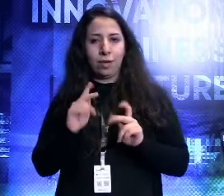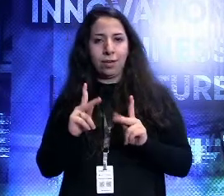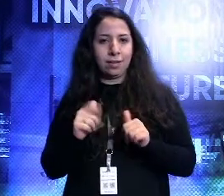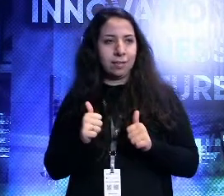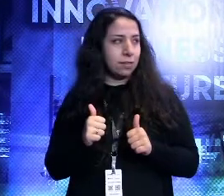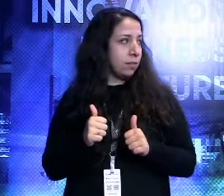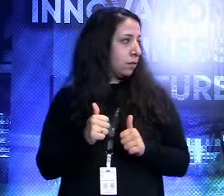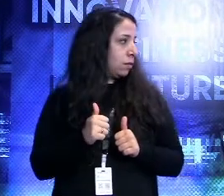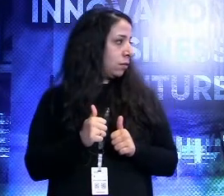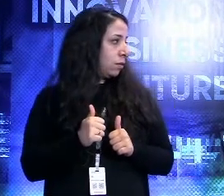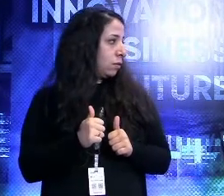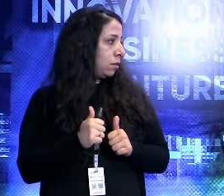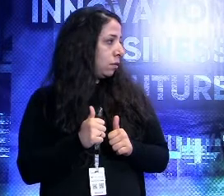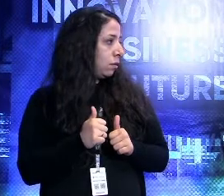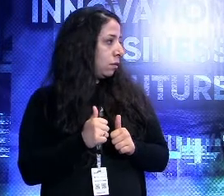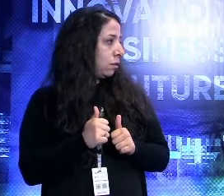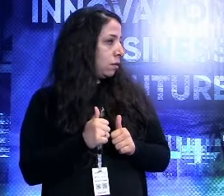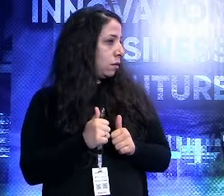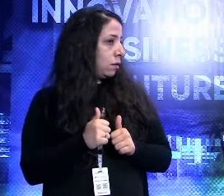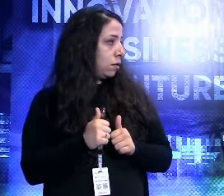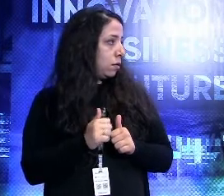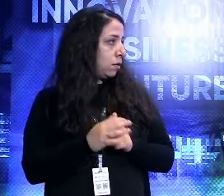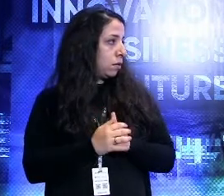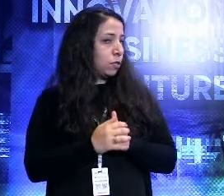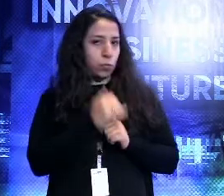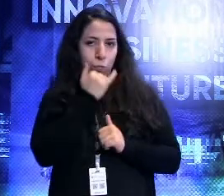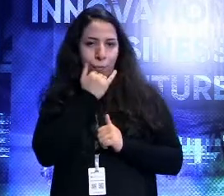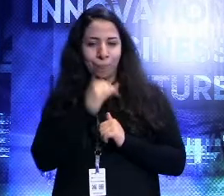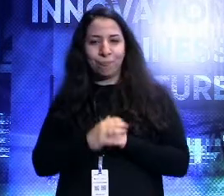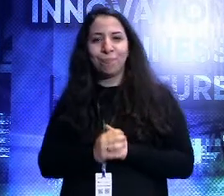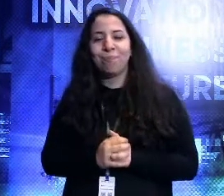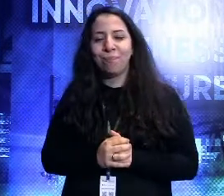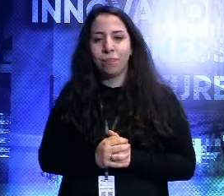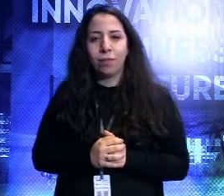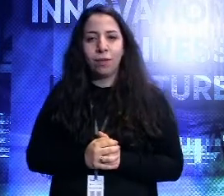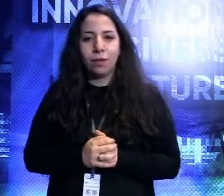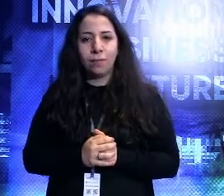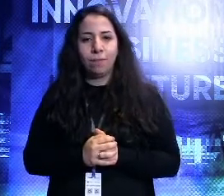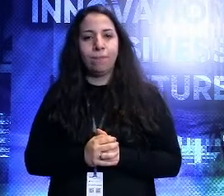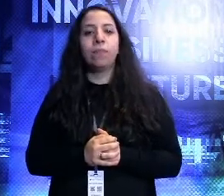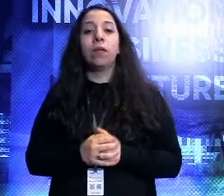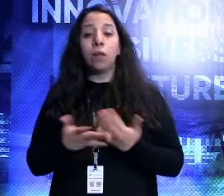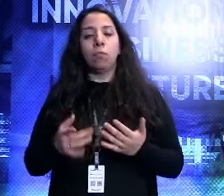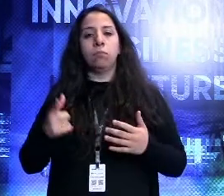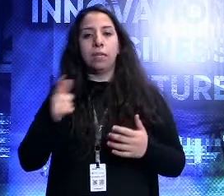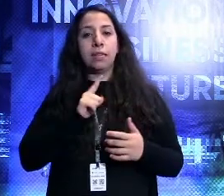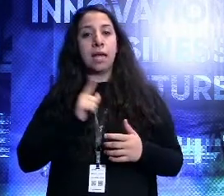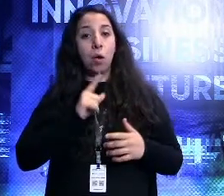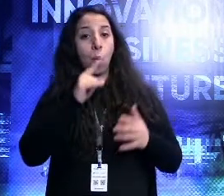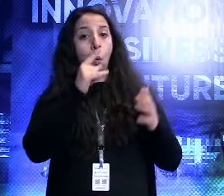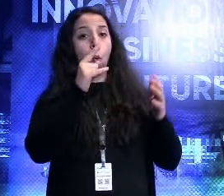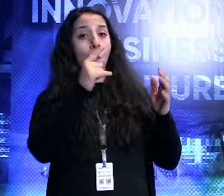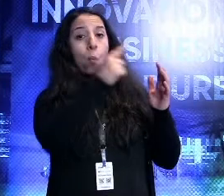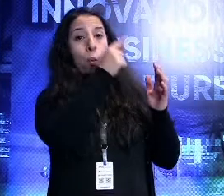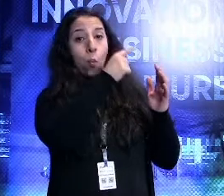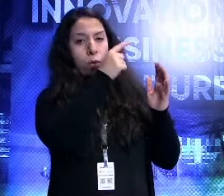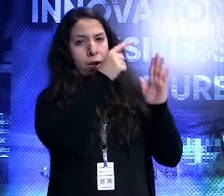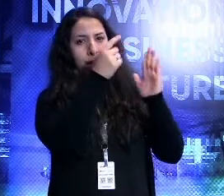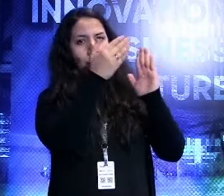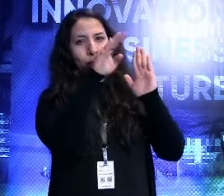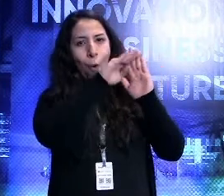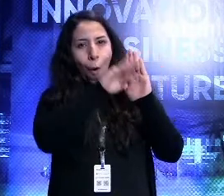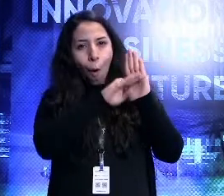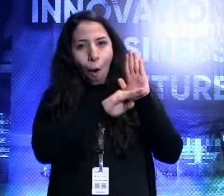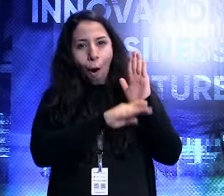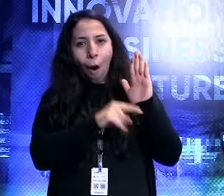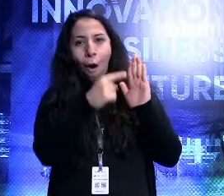Então, a gente tem um código aqui, onde tá tudo meio misturadão, né? Quando a gente olha